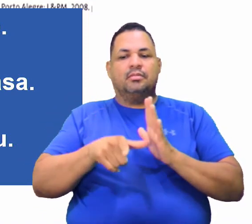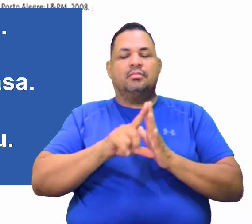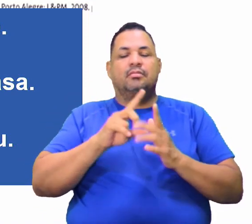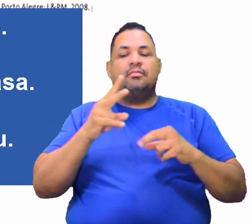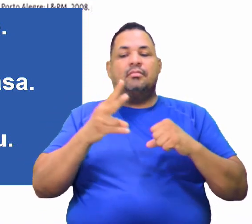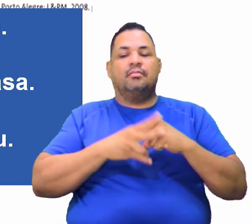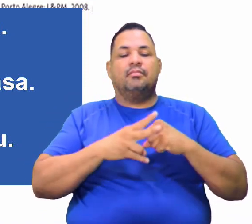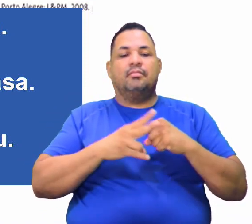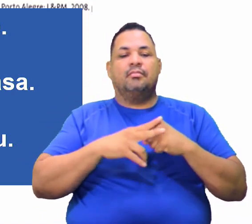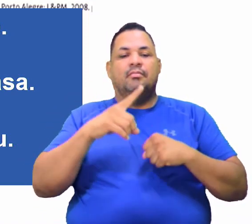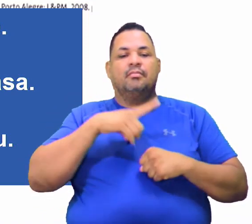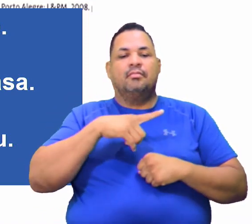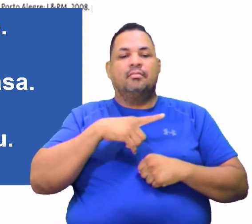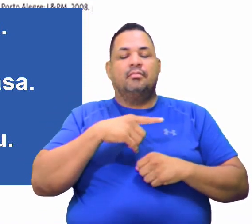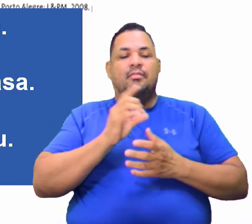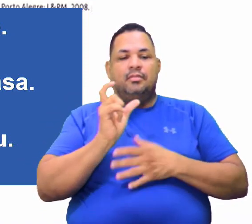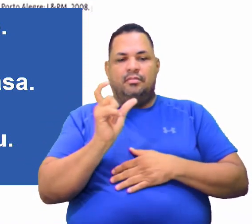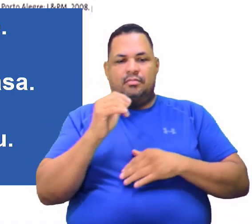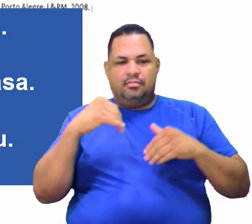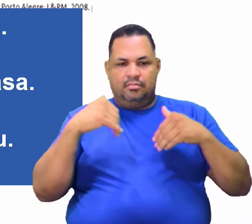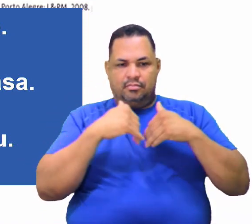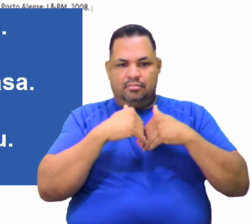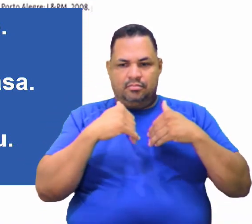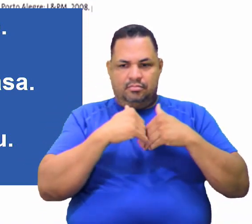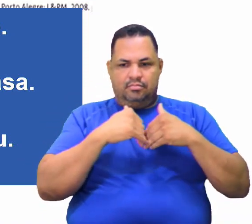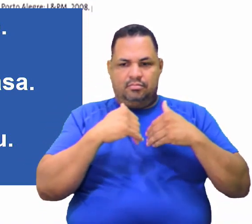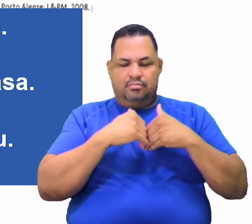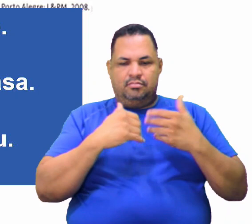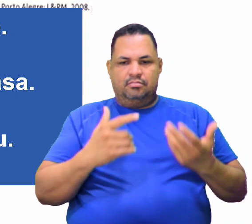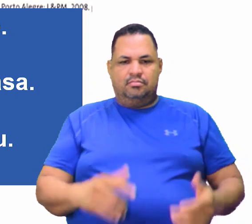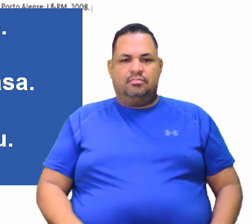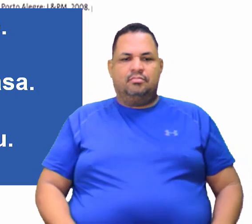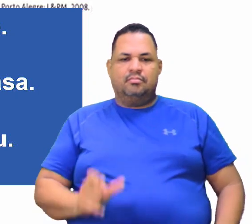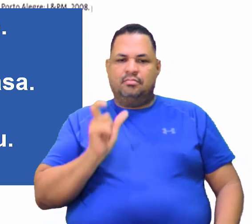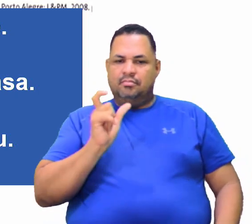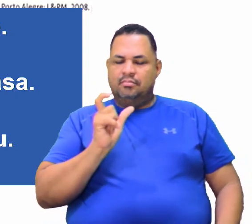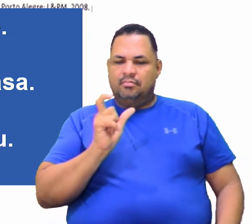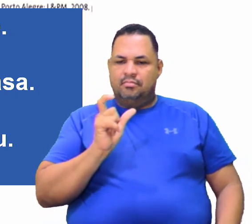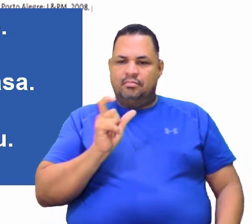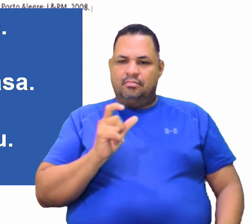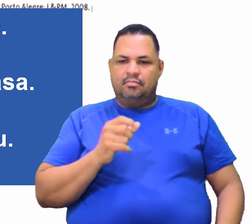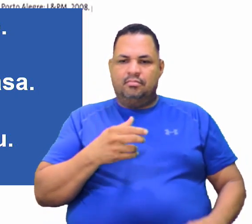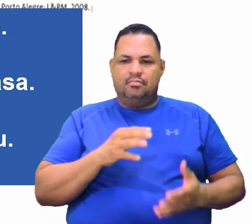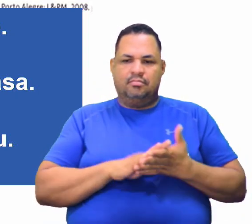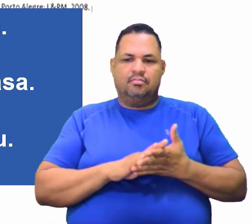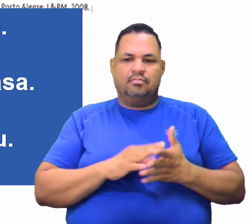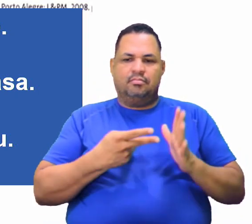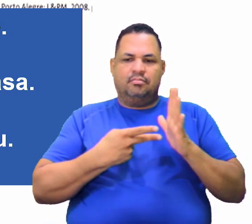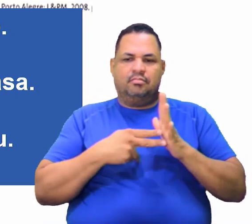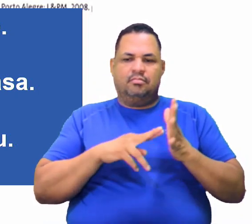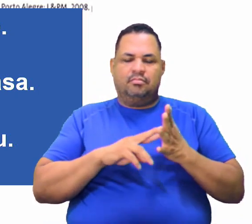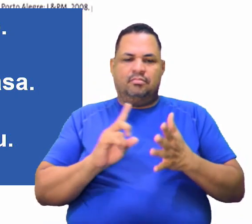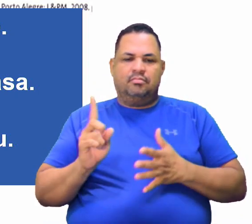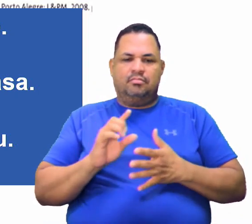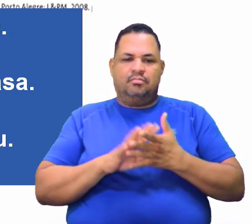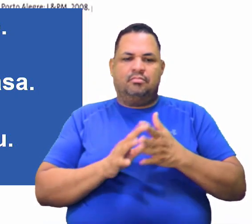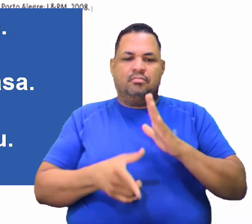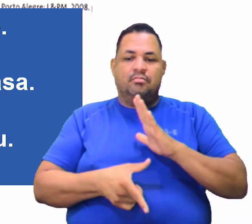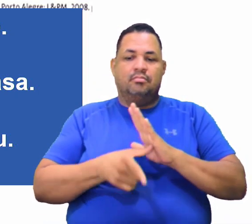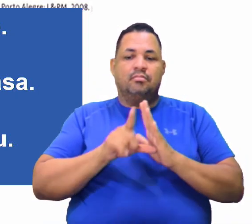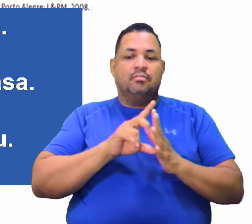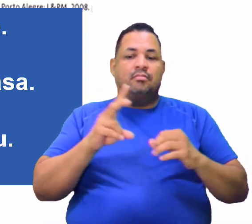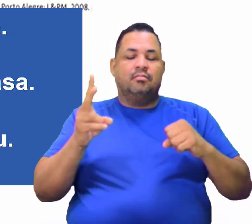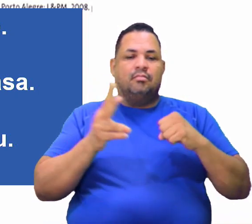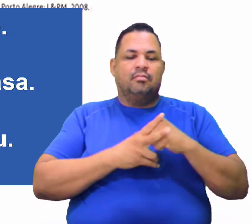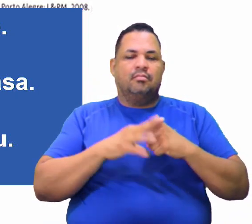quê? Porque tem uma palavra atrativa. Aqui, ó, palavra com sentido negativo. Então, atrai para antes do